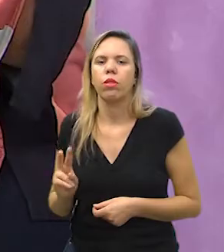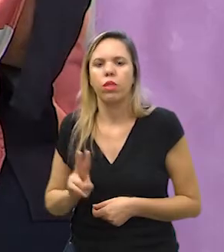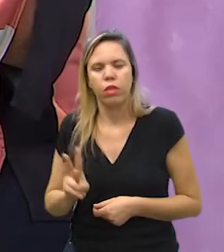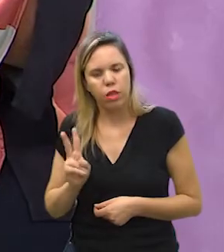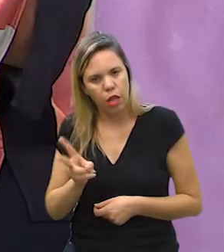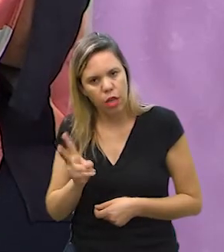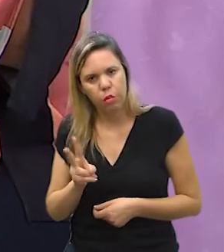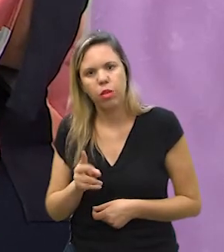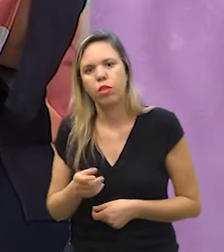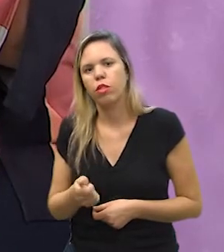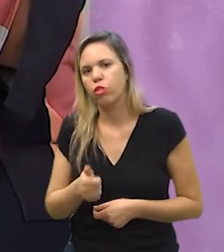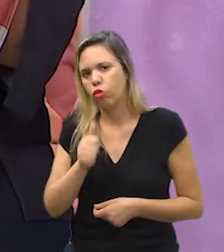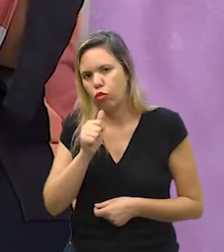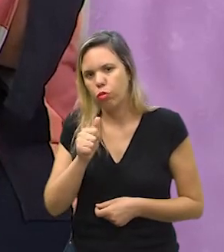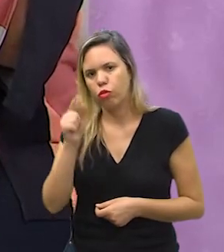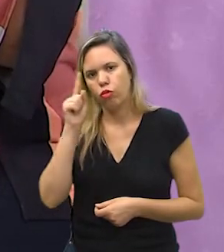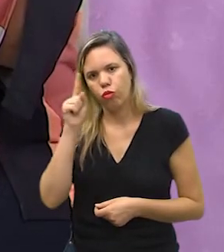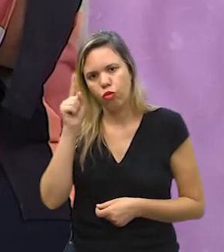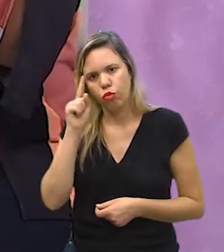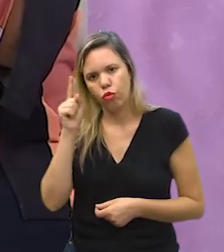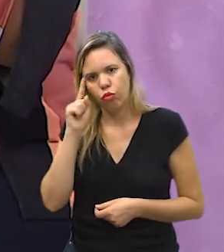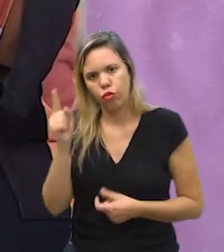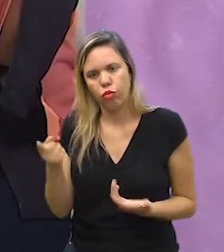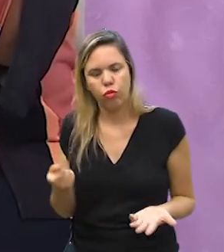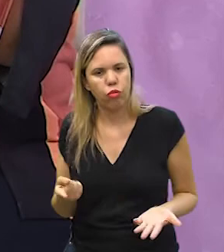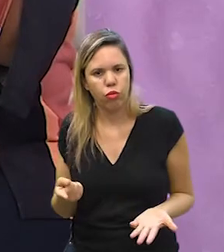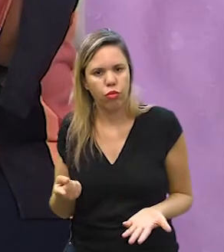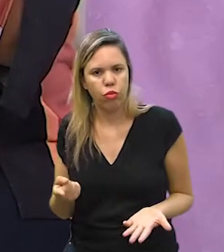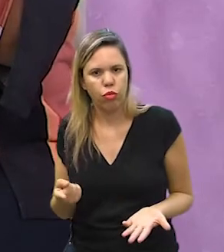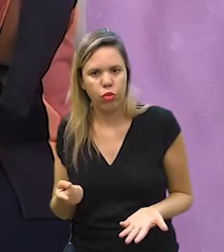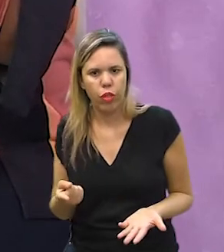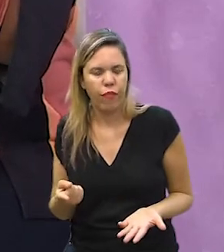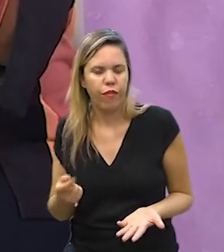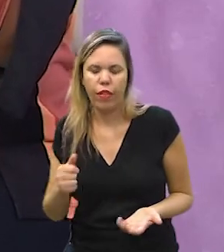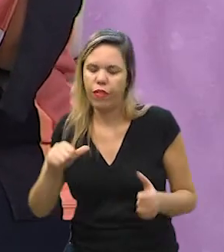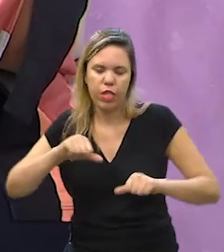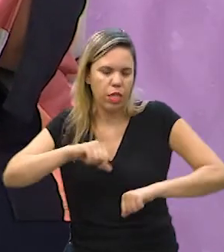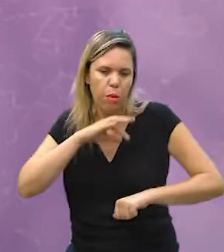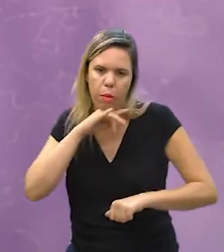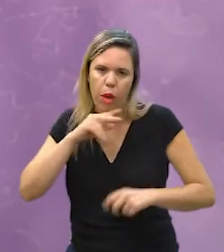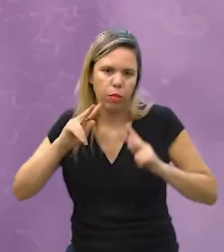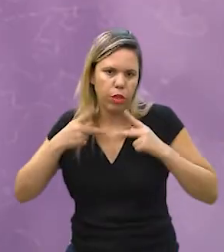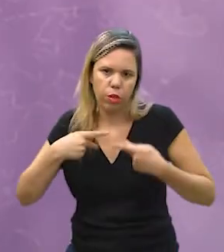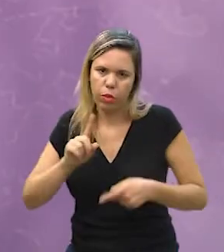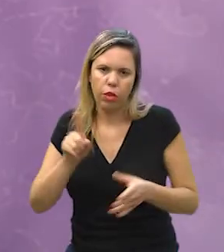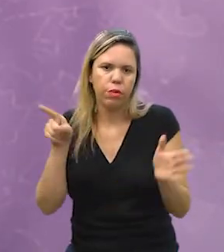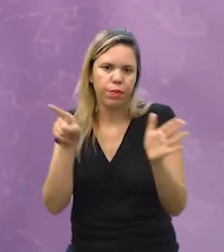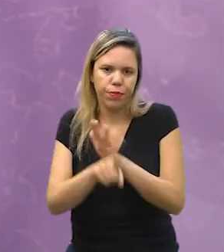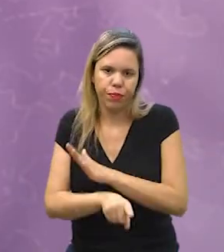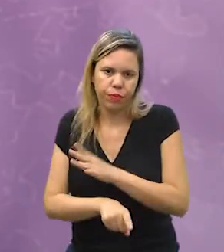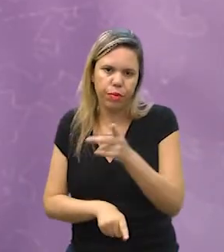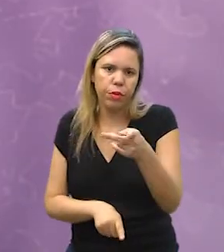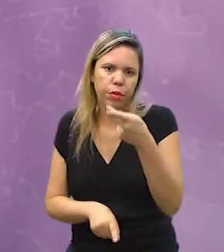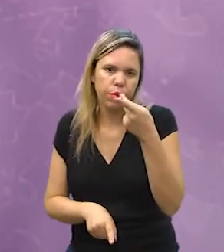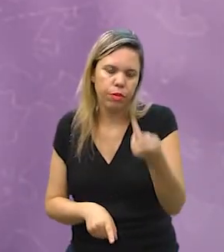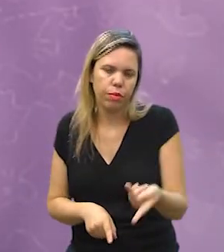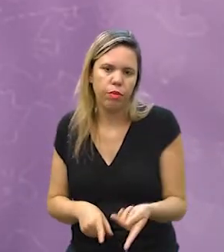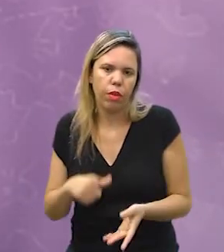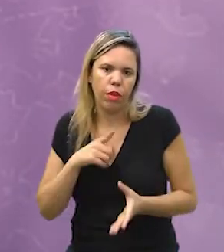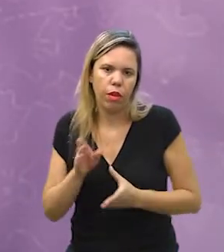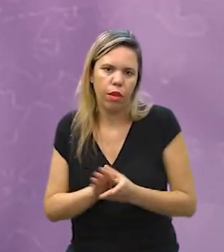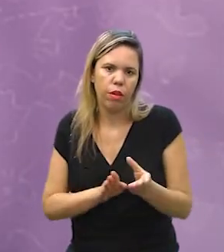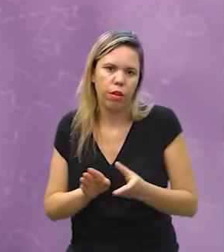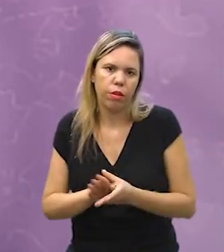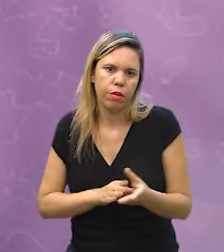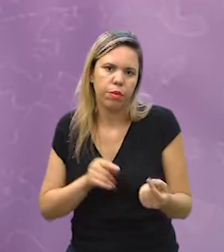ter que tomar probiótico todo dia. O probiótico, em tese, dificilmente vai fazer mal ao ser humano. É isso que eu ia perguntar. Como você falou que tem uma